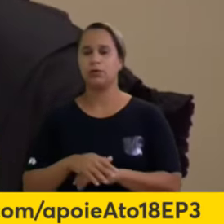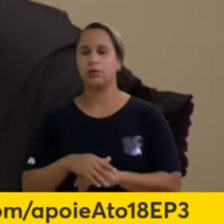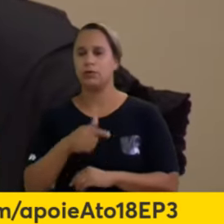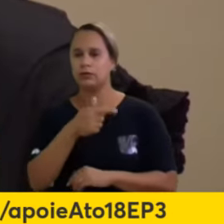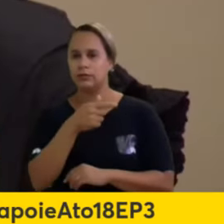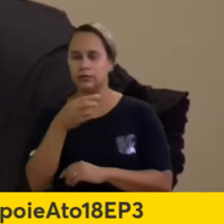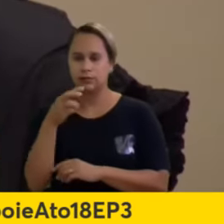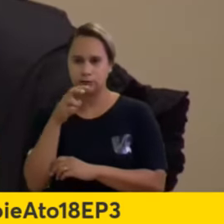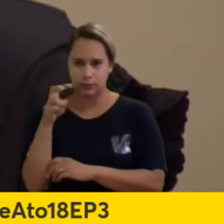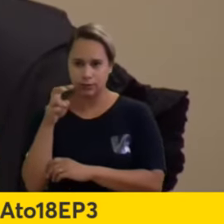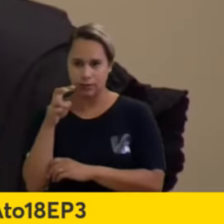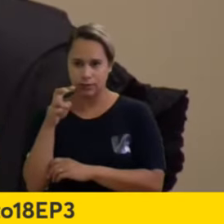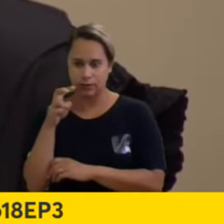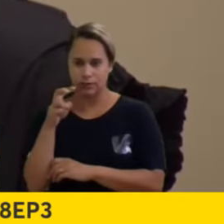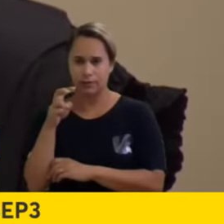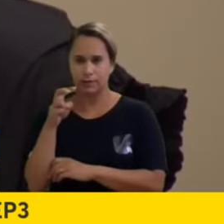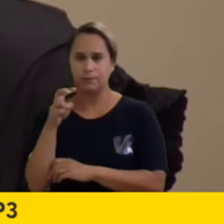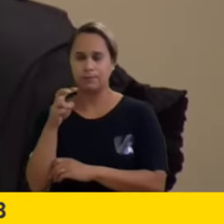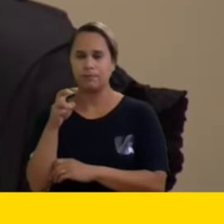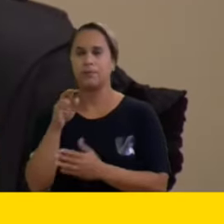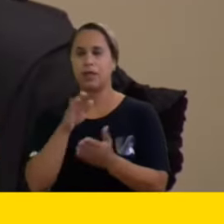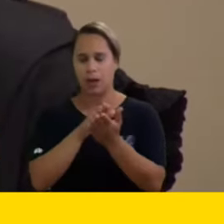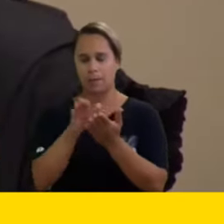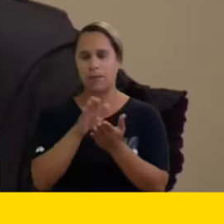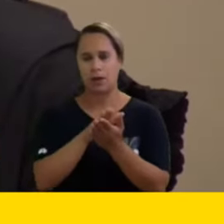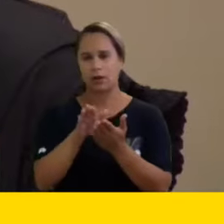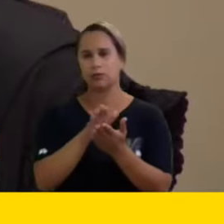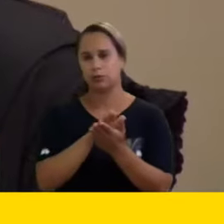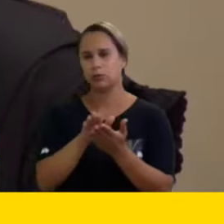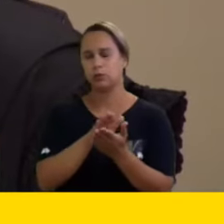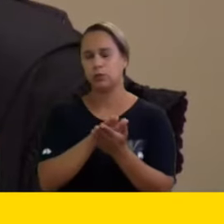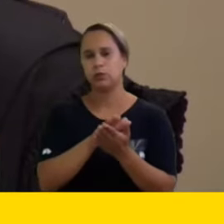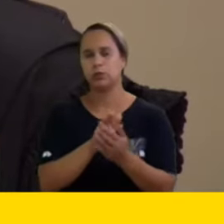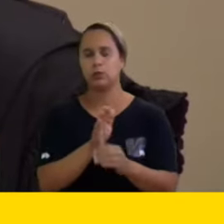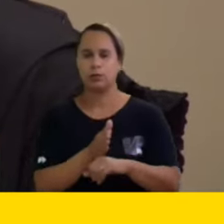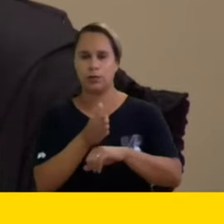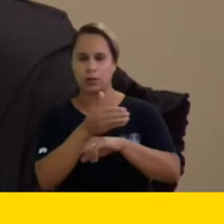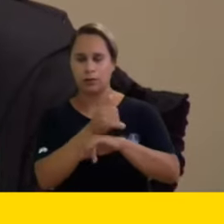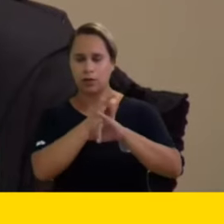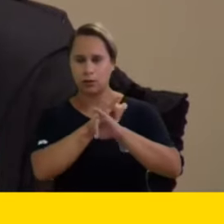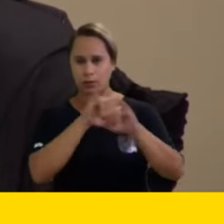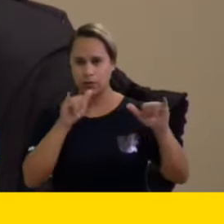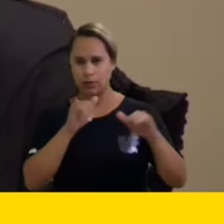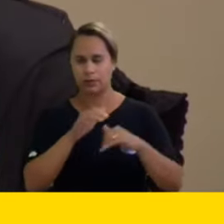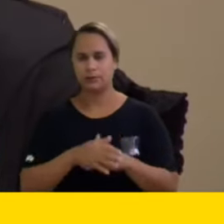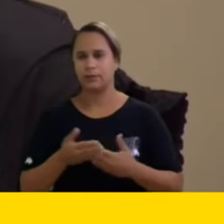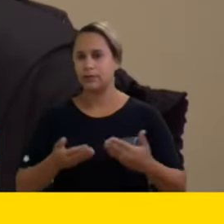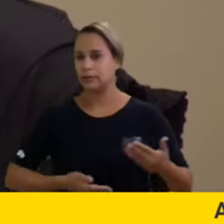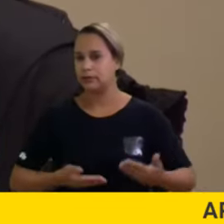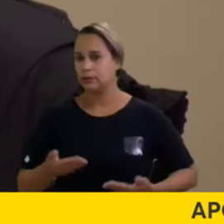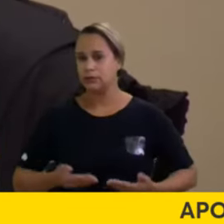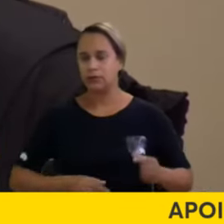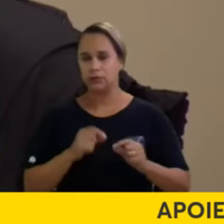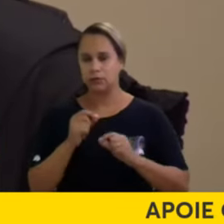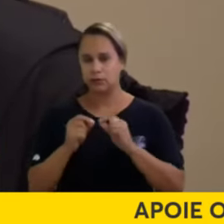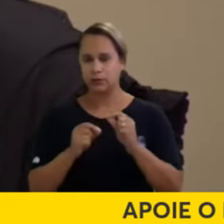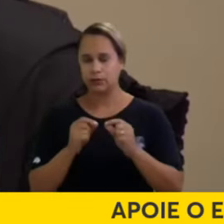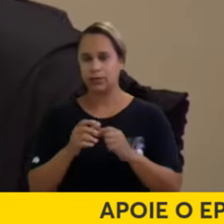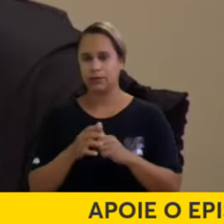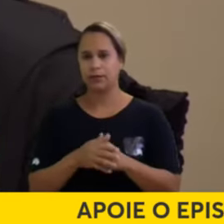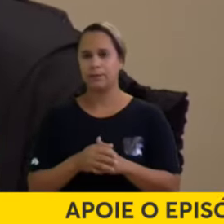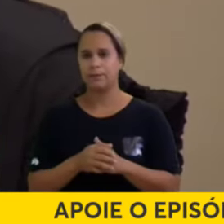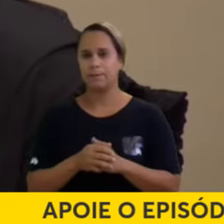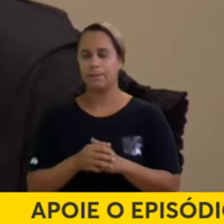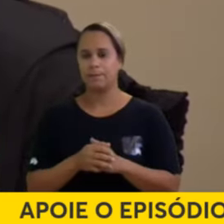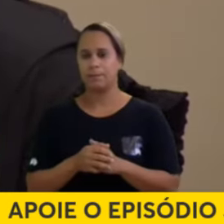despesa de pré-campanha serviços de Coffe Break e evento de filiação aqui cita o Ministério Público que em que fala que o